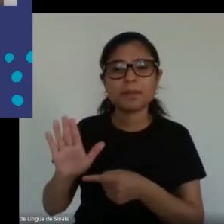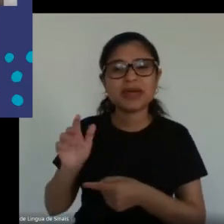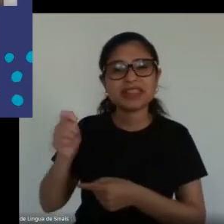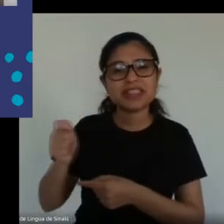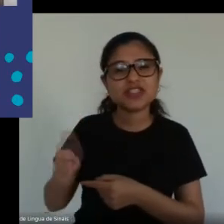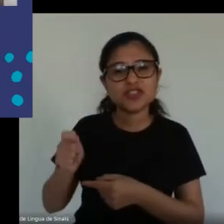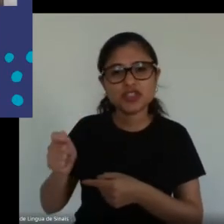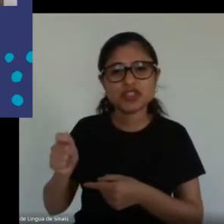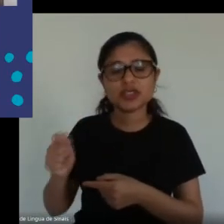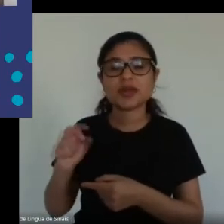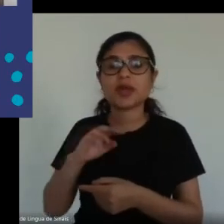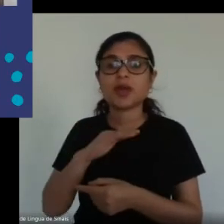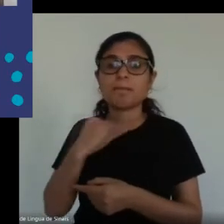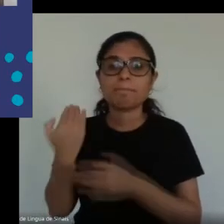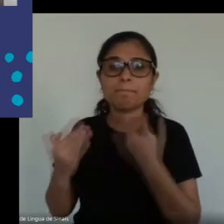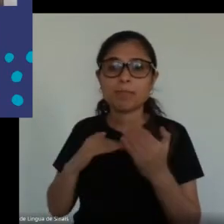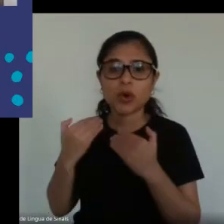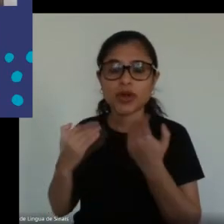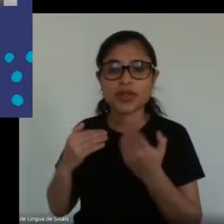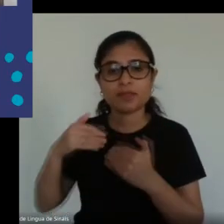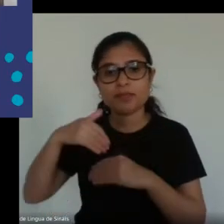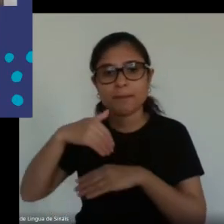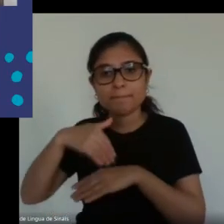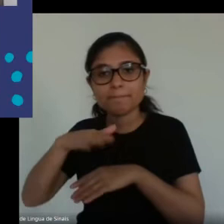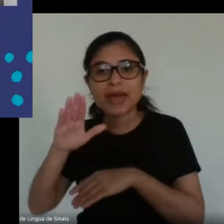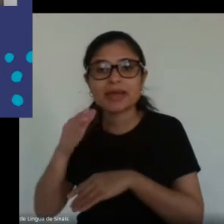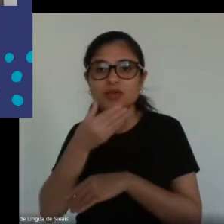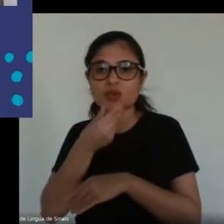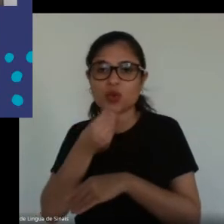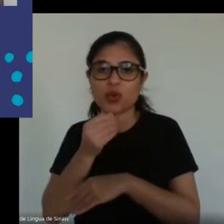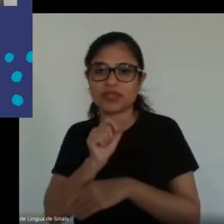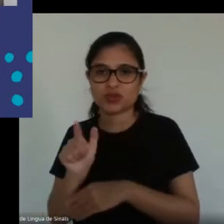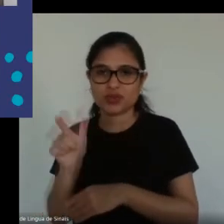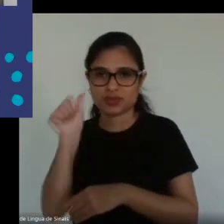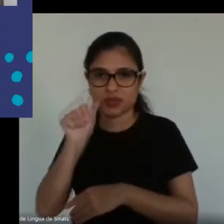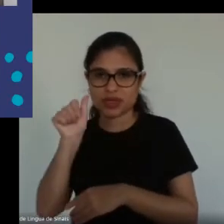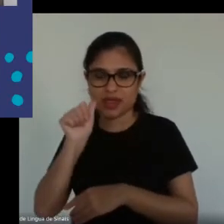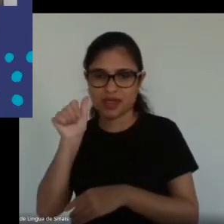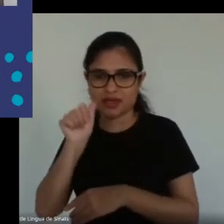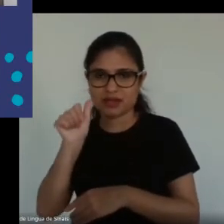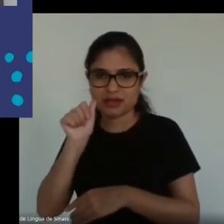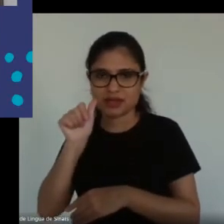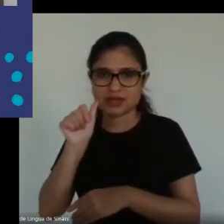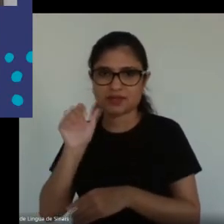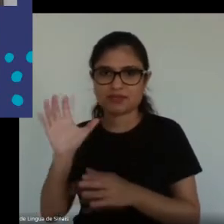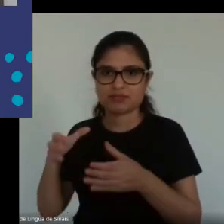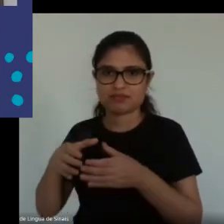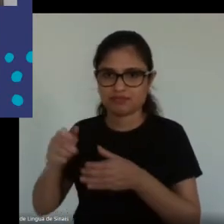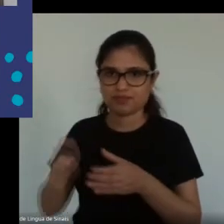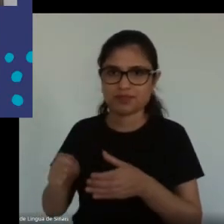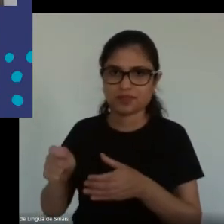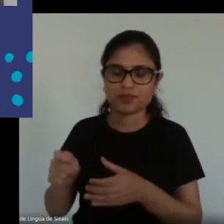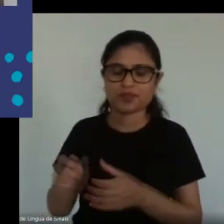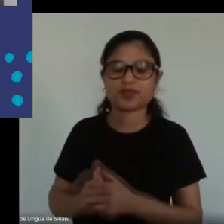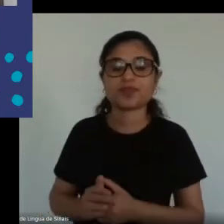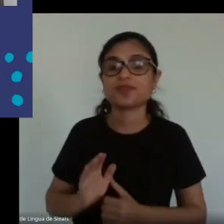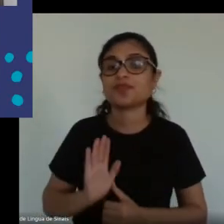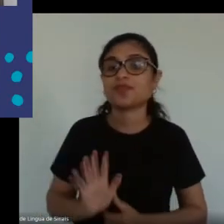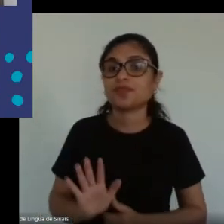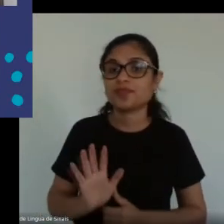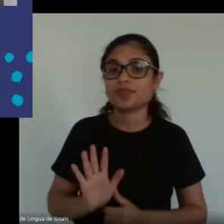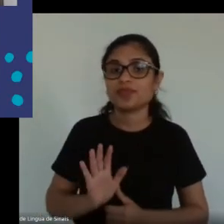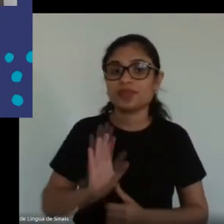está morrendo mais índios do que mulheres, né? Mais homens do que mulheres. Mas no